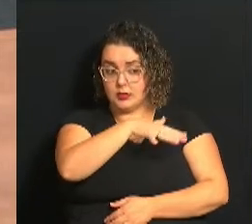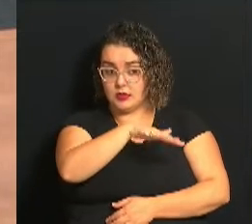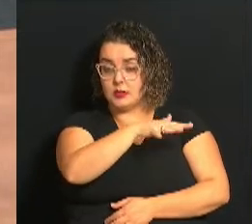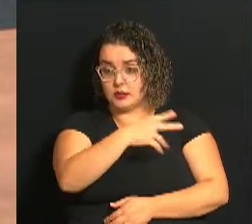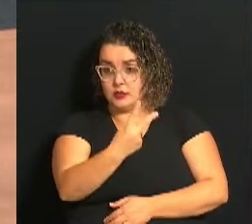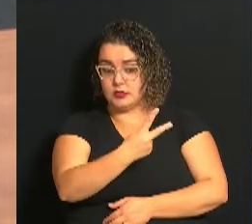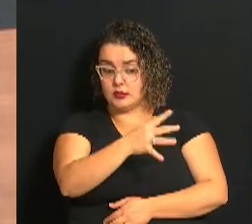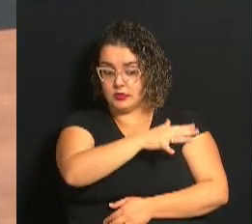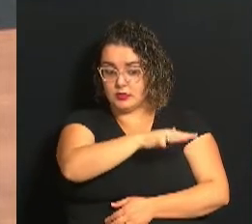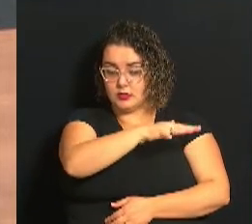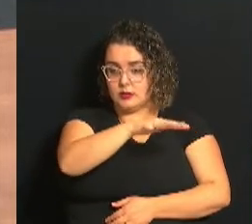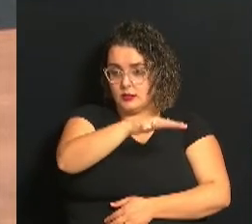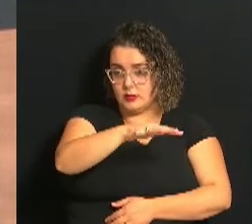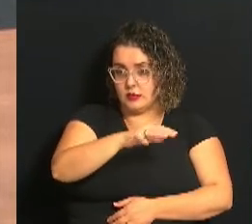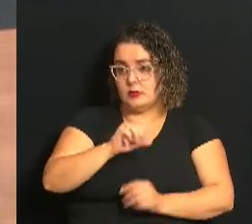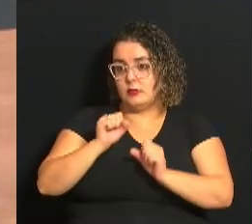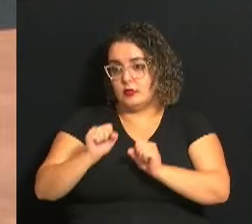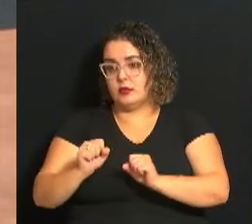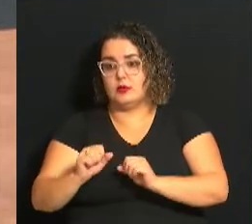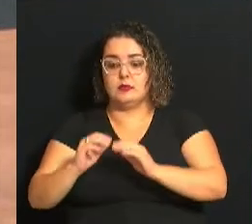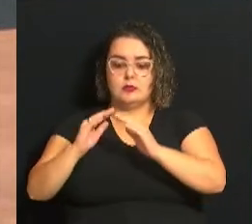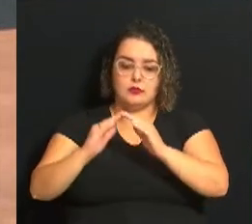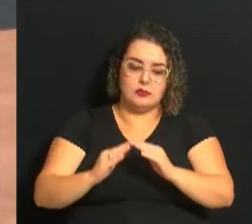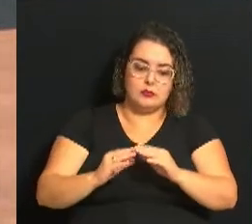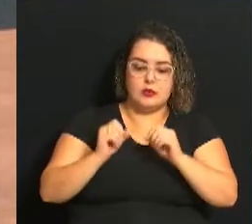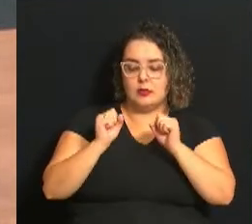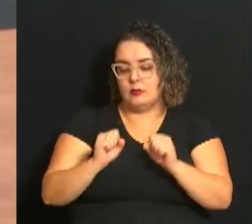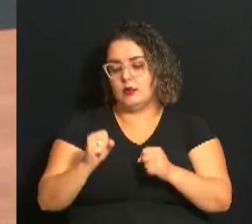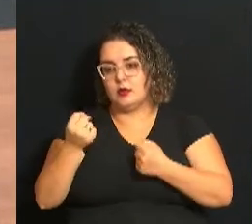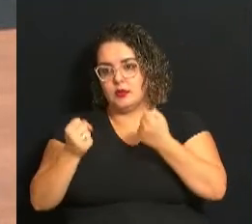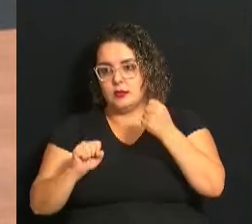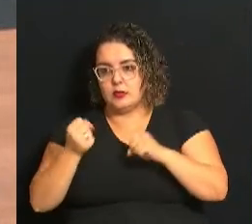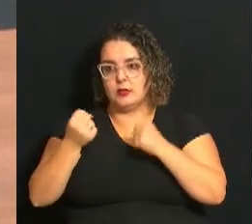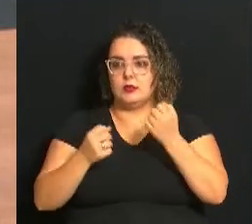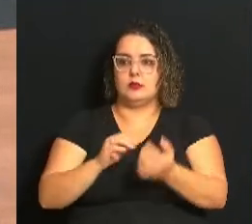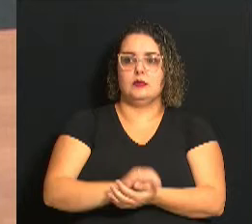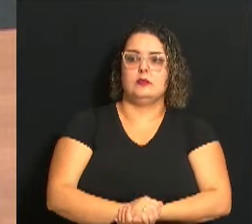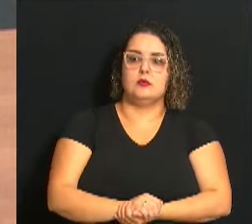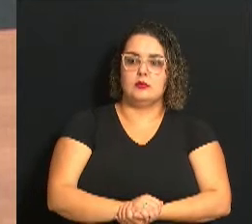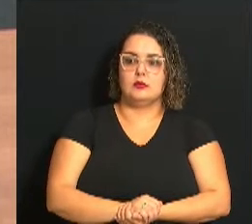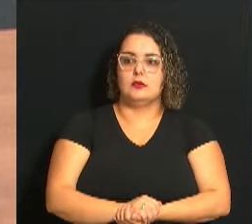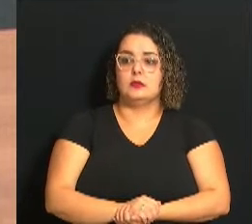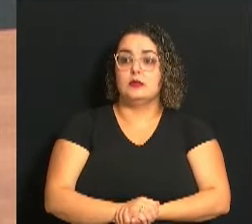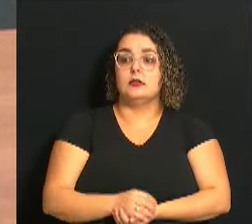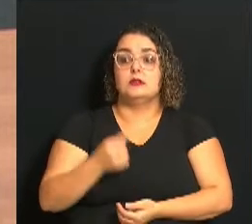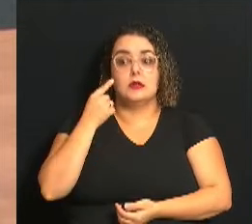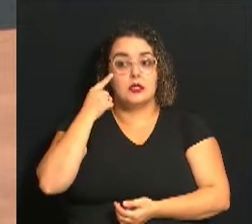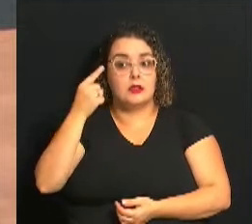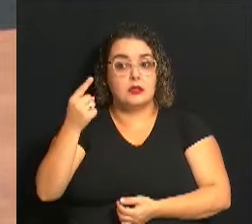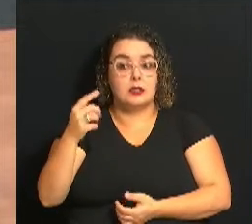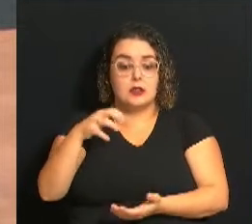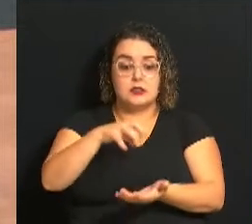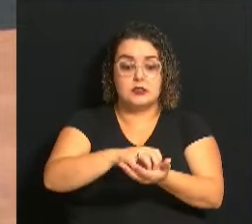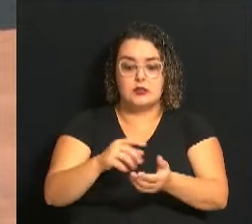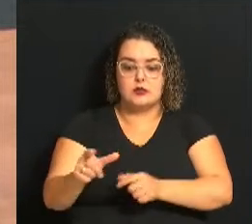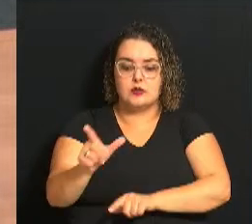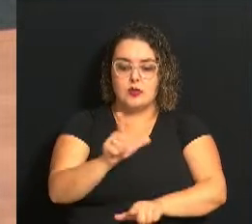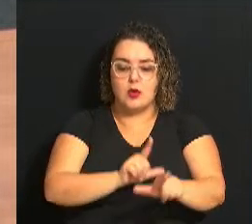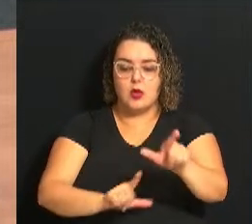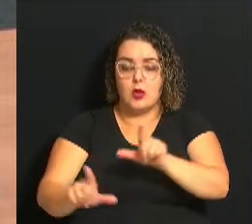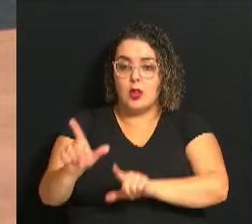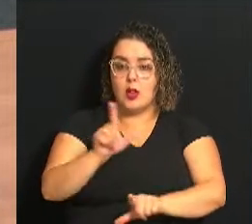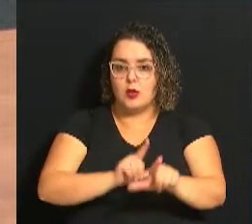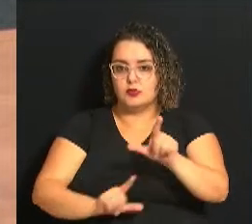pode área residencial, se pode área industrial, se a vocação é centro logístico. Nós não temos hoje,